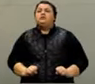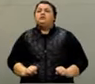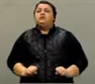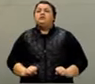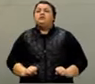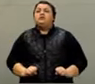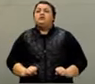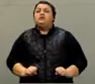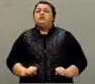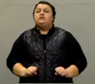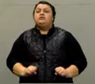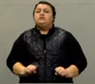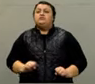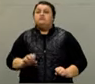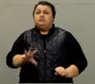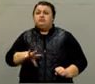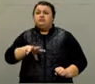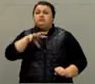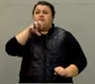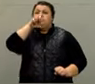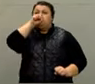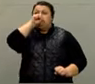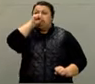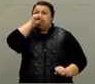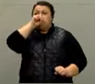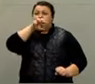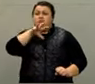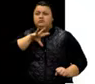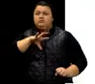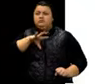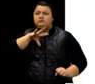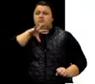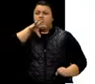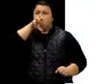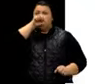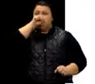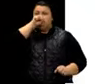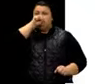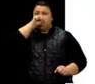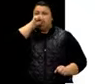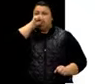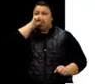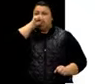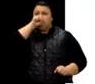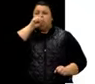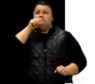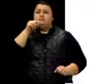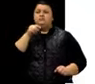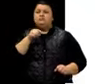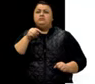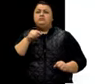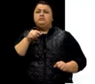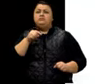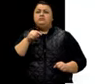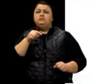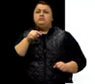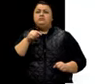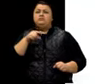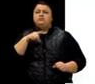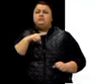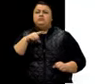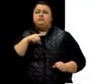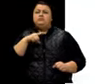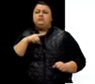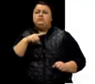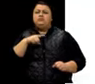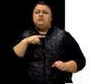Sistema respiratório. No sistema respiratório, nós temos aí vários órgãos que